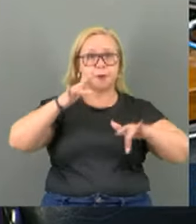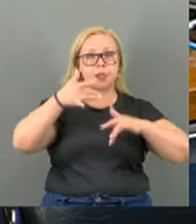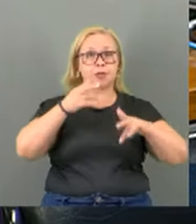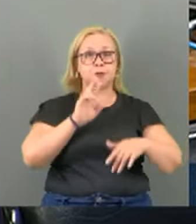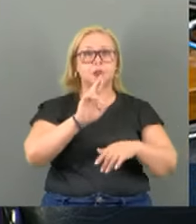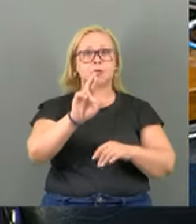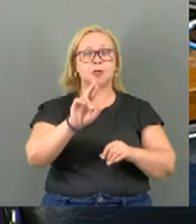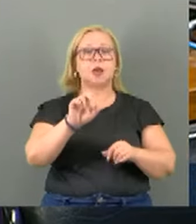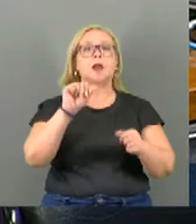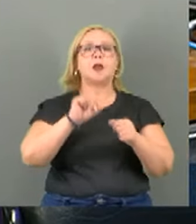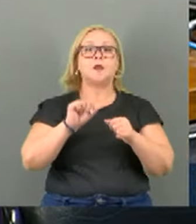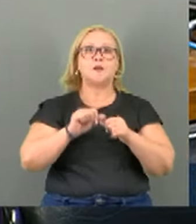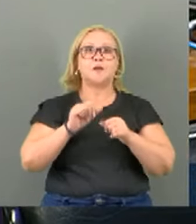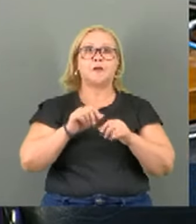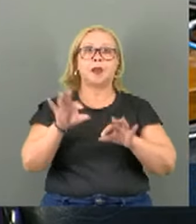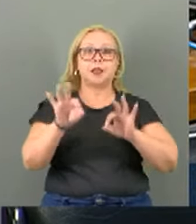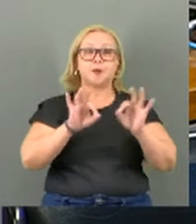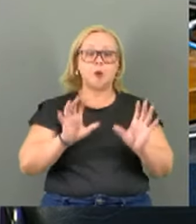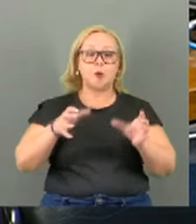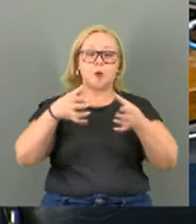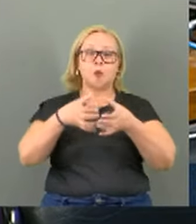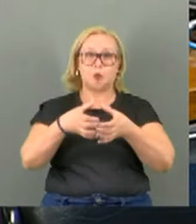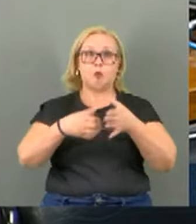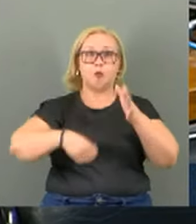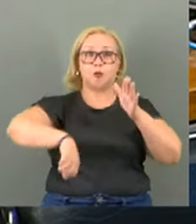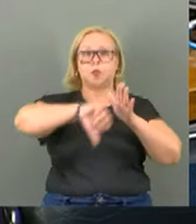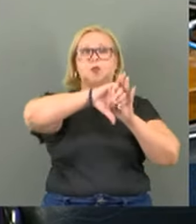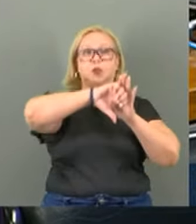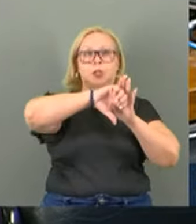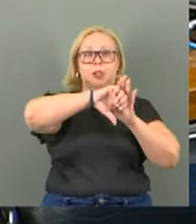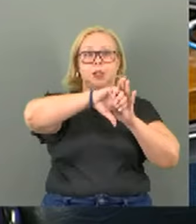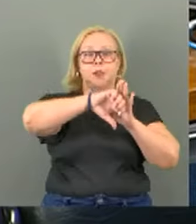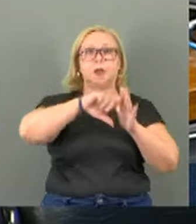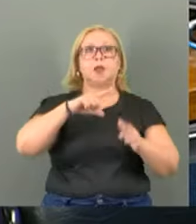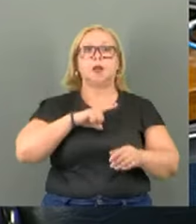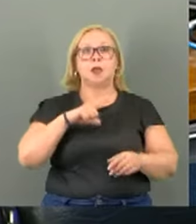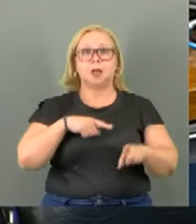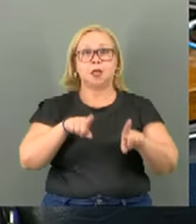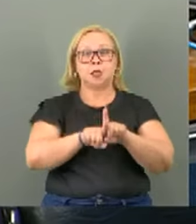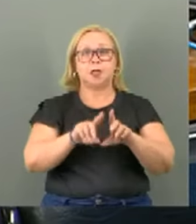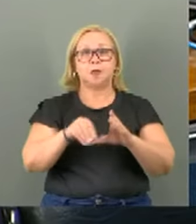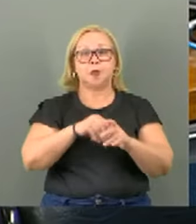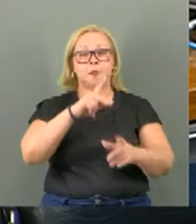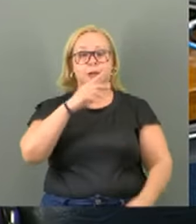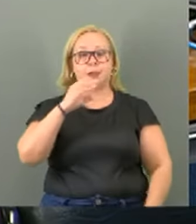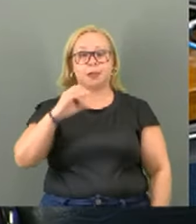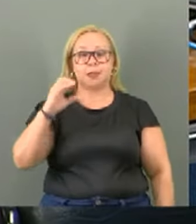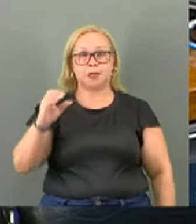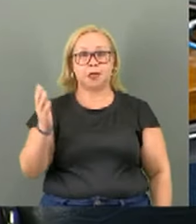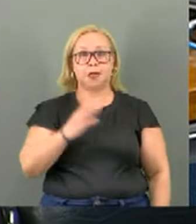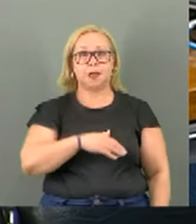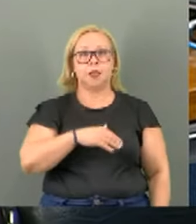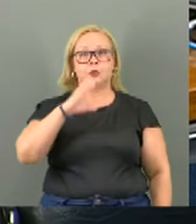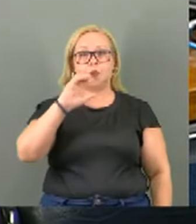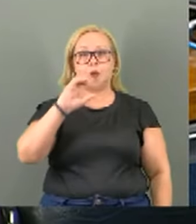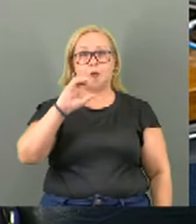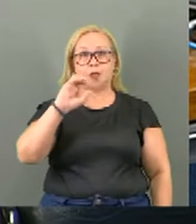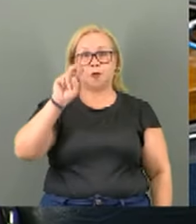verdadeiras organizações criminosas, incluindo facções, como o PCC e o Comando Vermelho? Como são